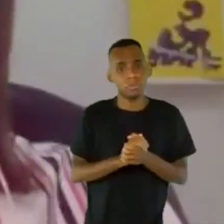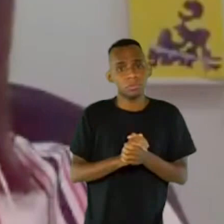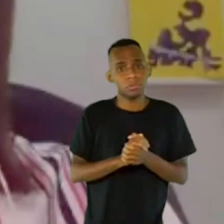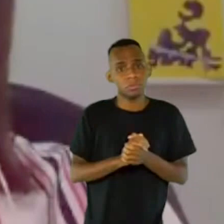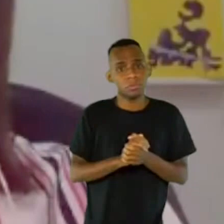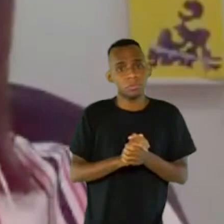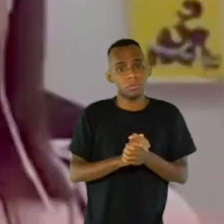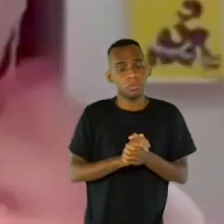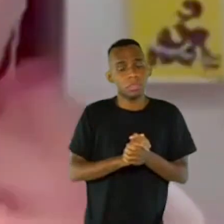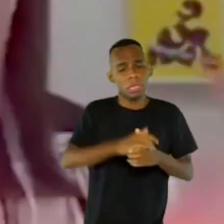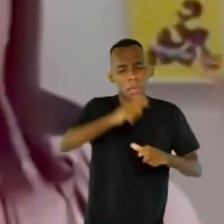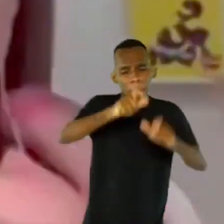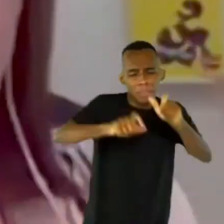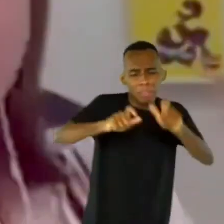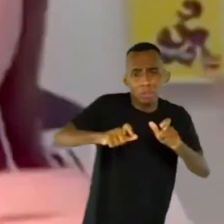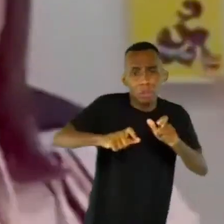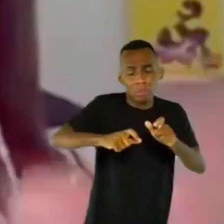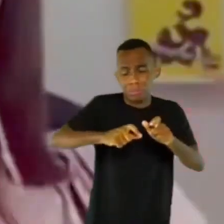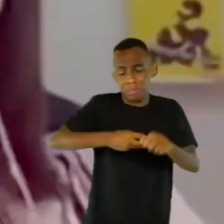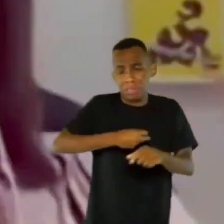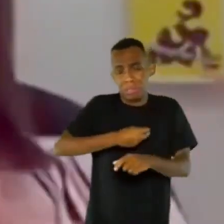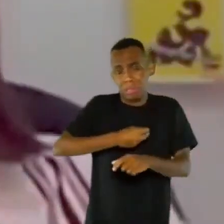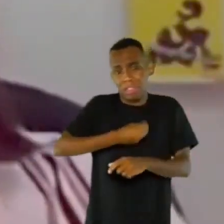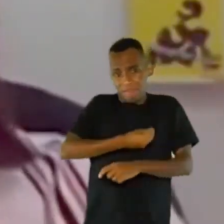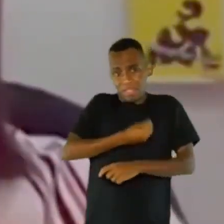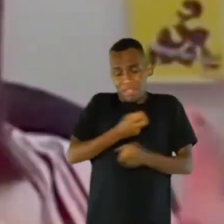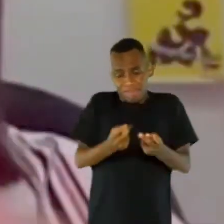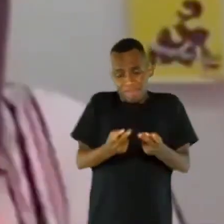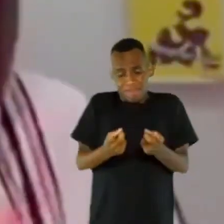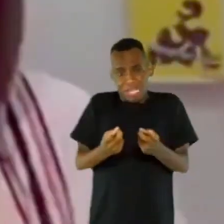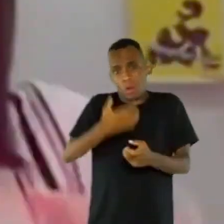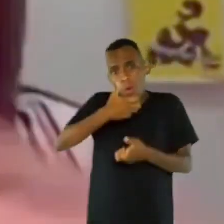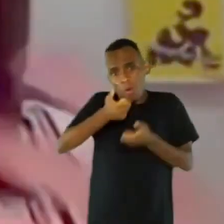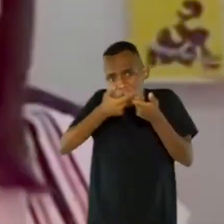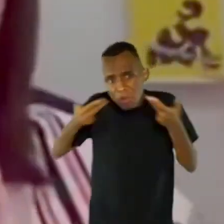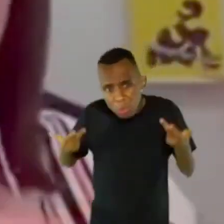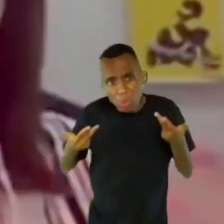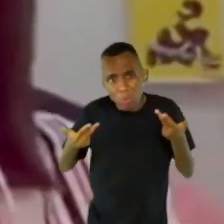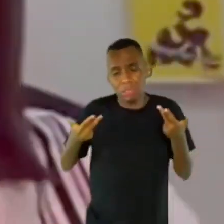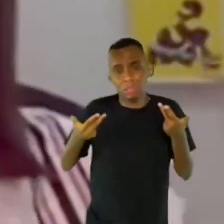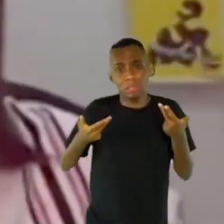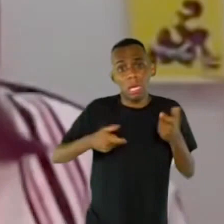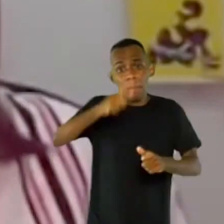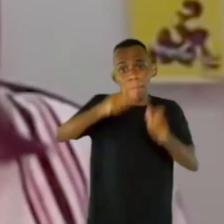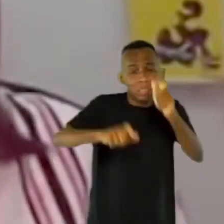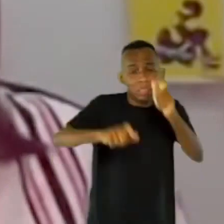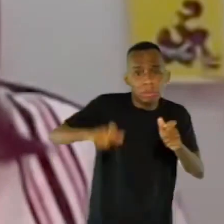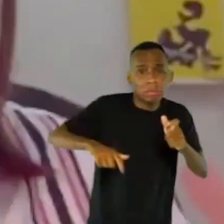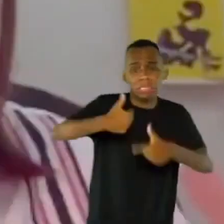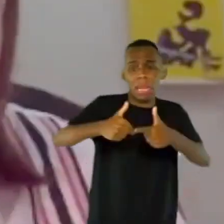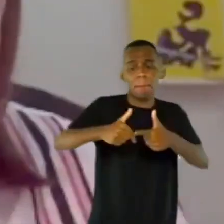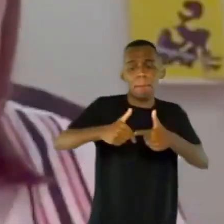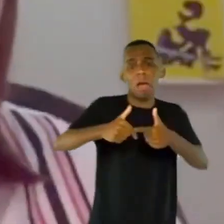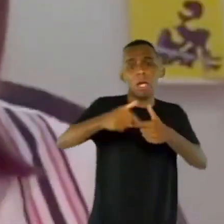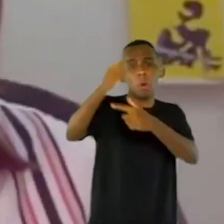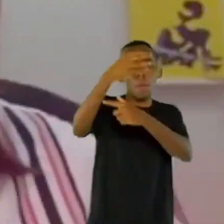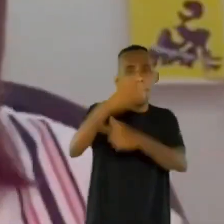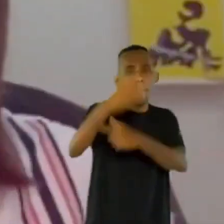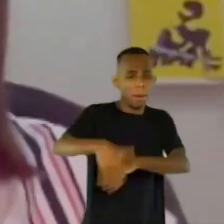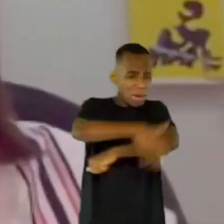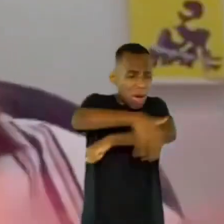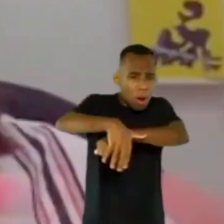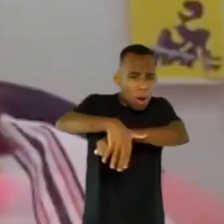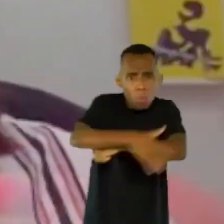ou outras coisas em faróis, enfim, são essas pessoas, e são pessoas que por uma série